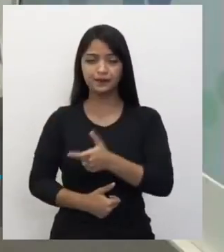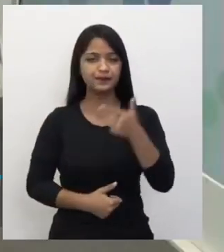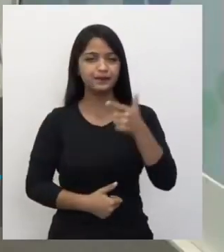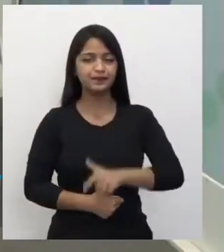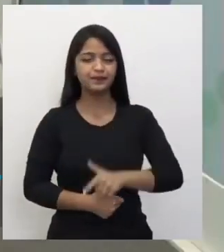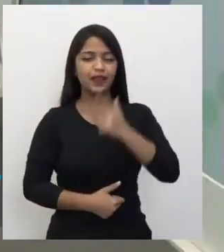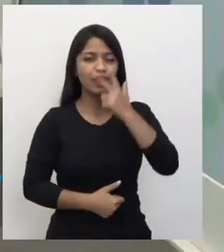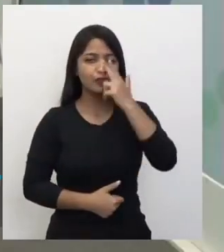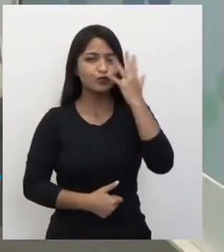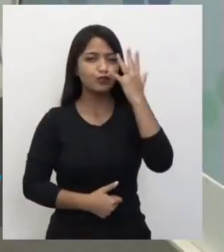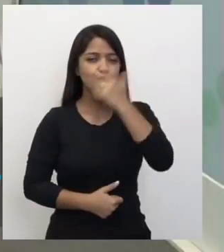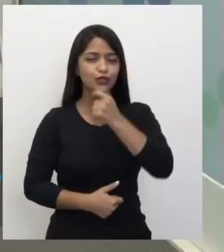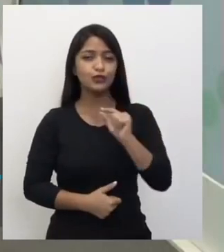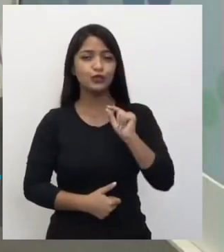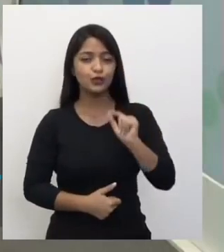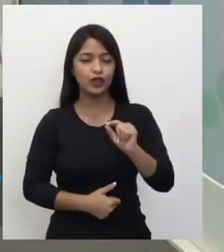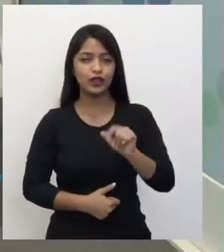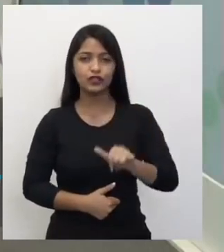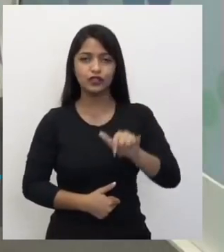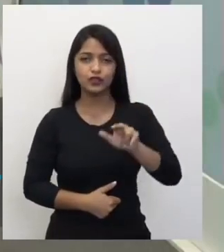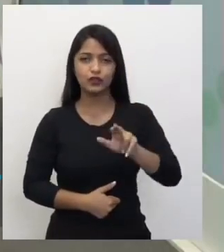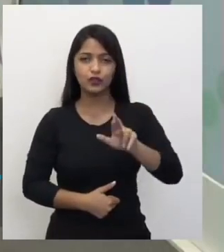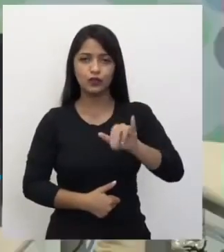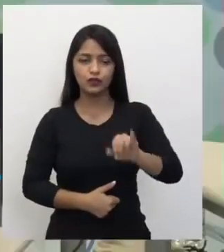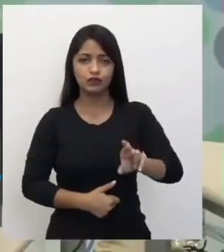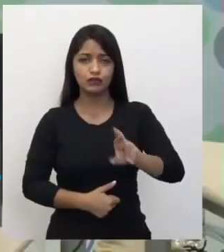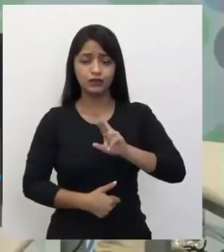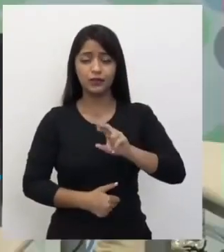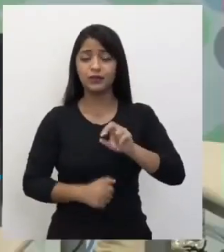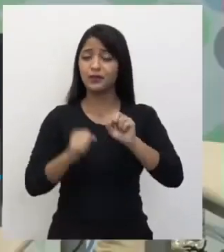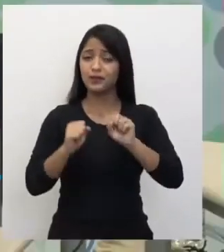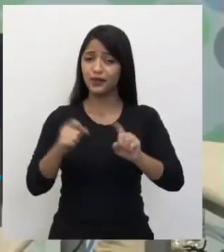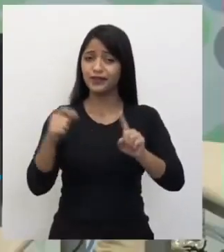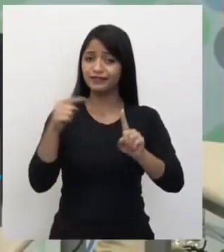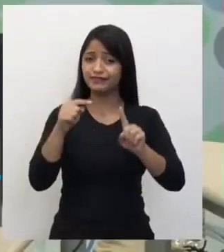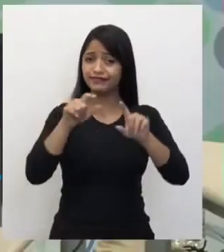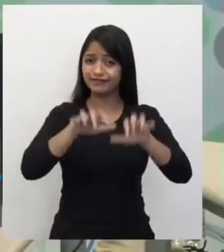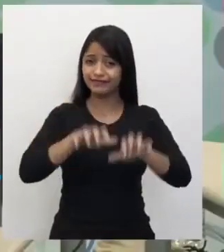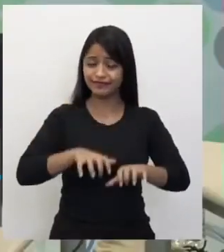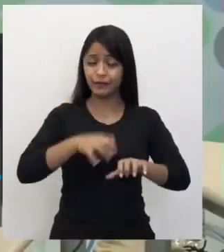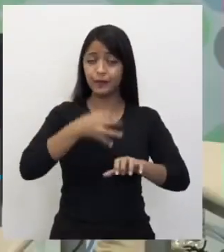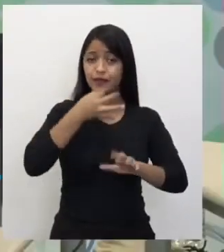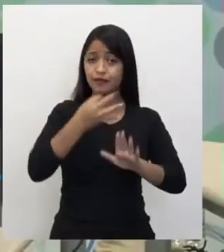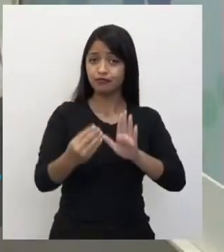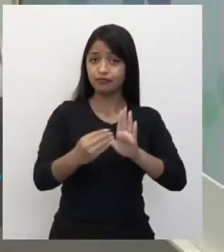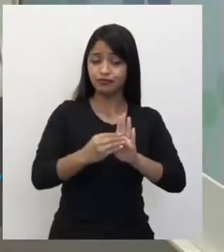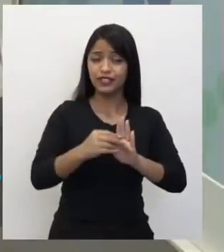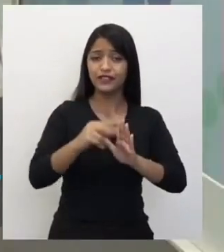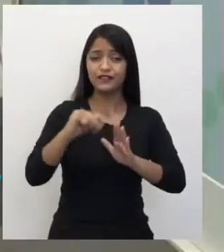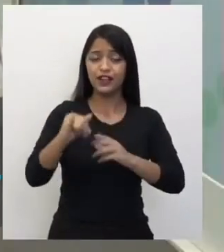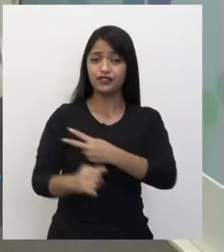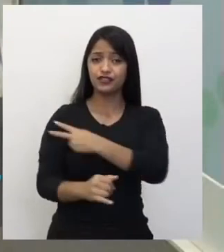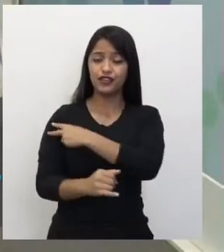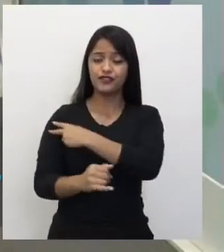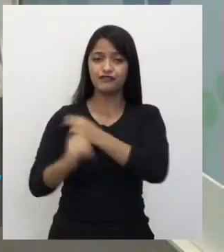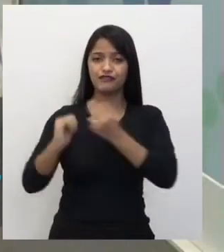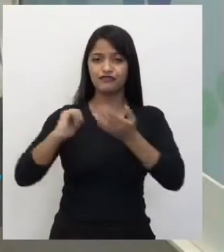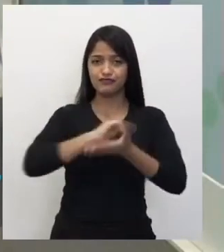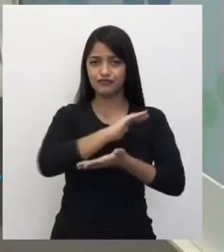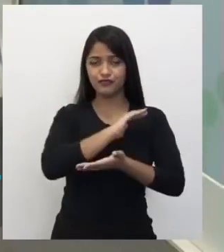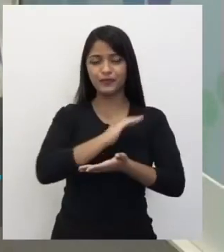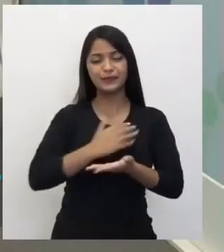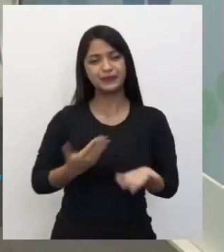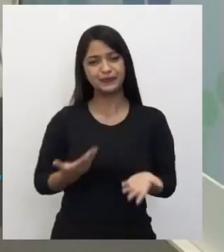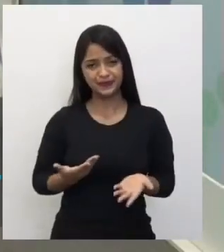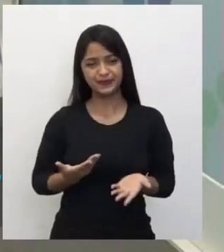aqui. O Yuri da Pro Cristiane falou, ele seria demitido. Ele seria demitido. Interessante a gente falar sobre isso, porque assim, não,